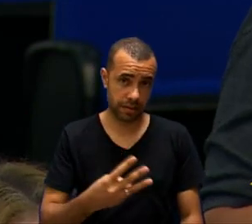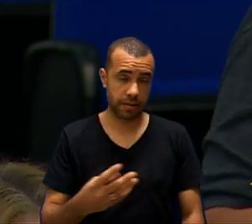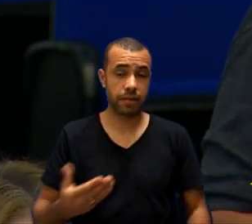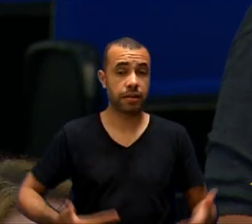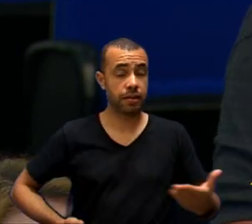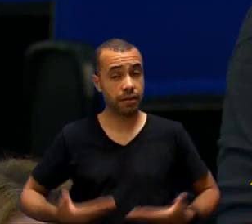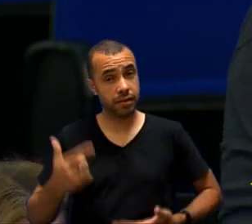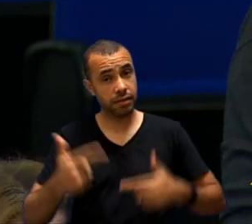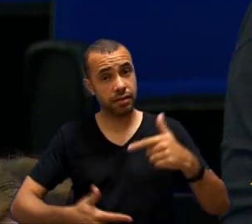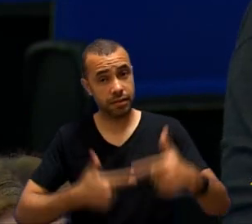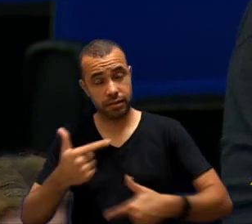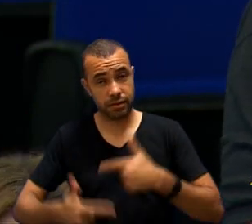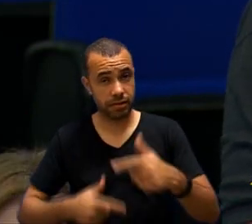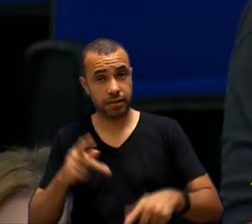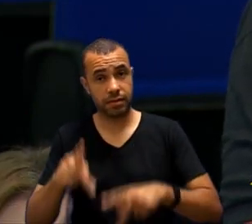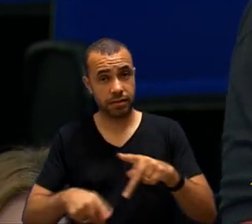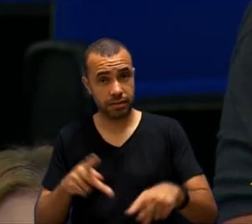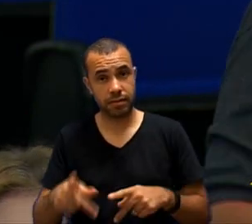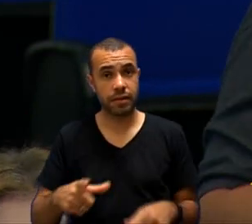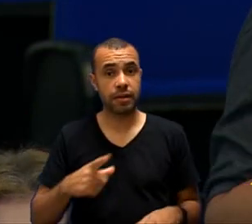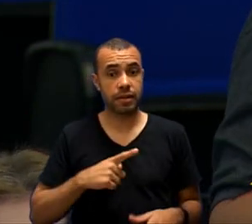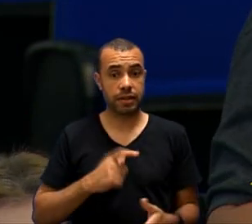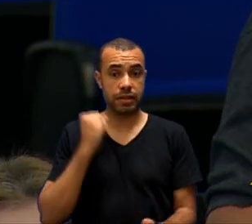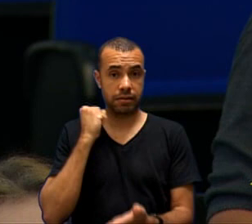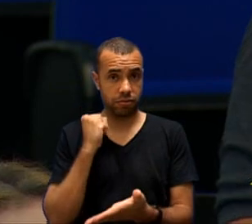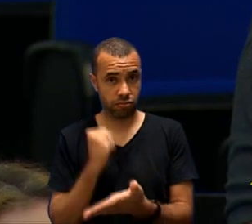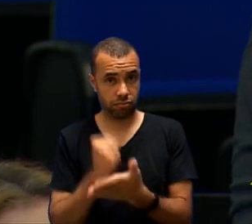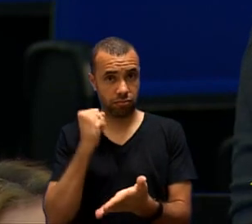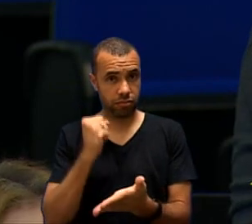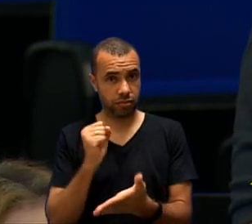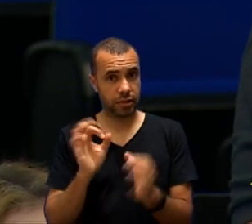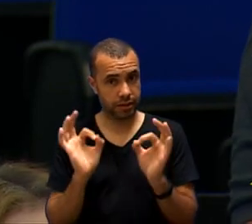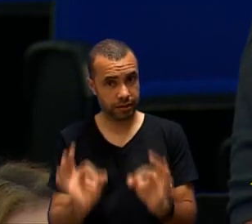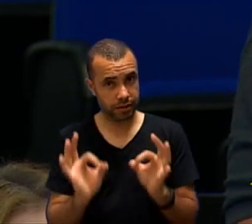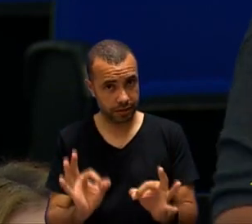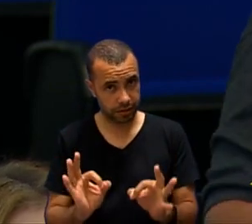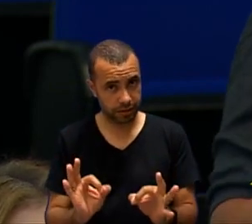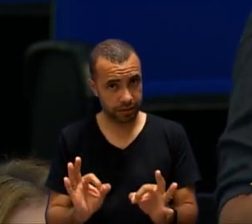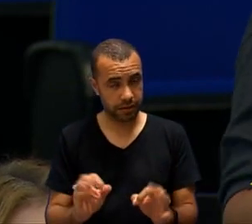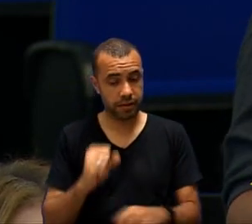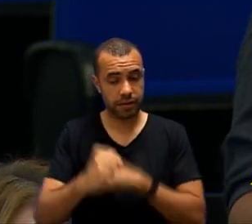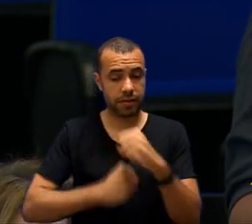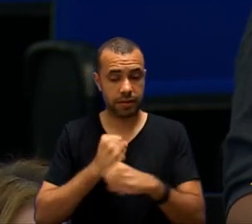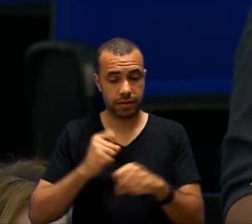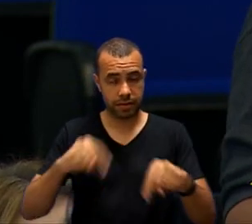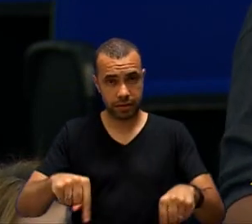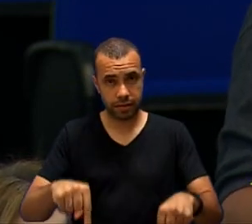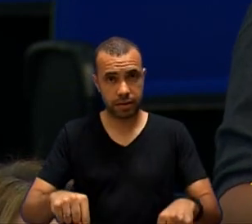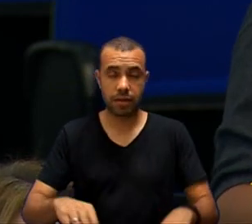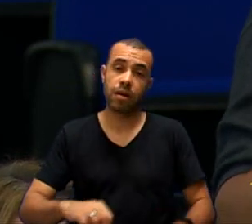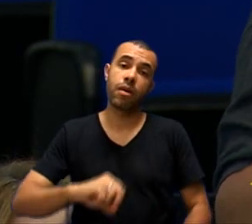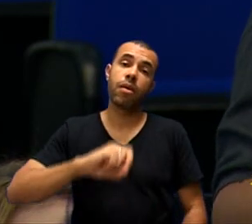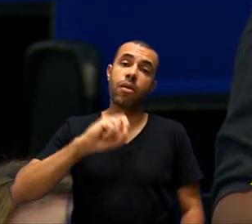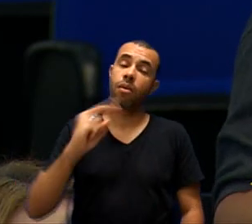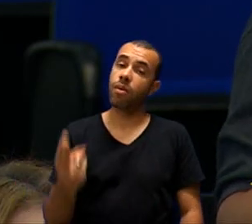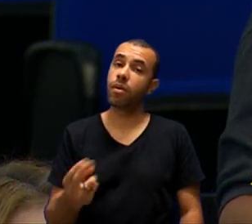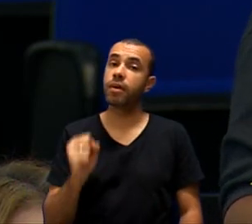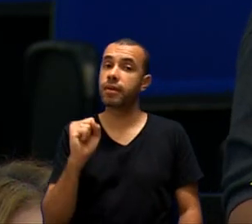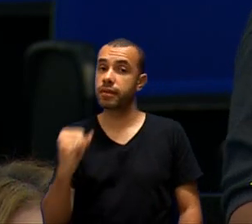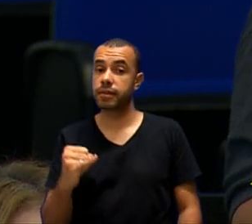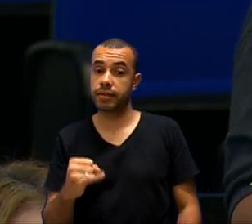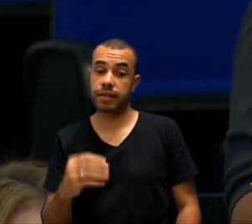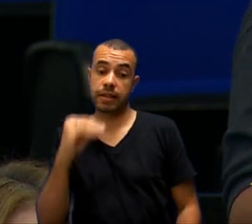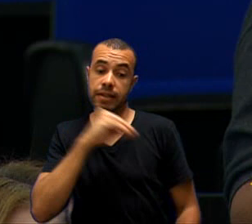está garantido para esse ano, e se, porventura, tem se tirado dinheiro do pagamento